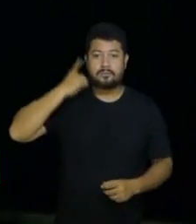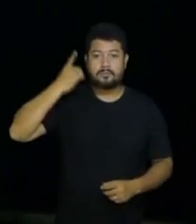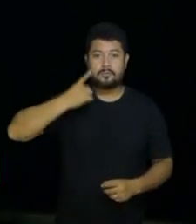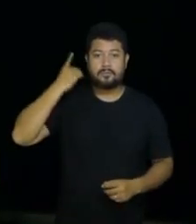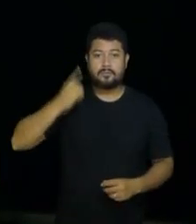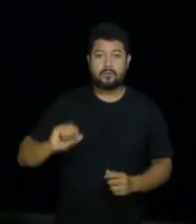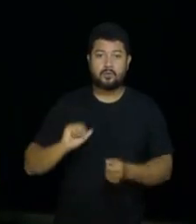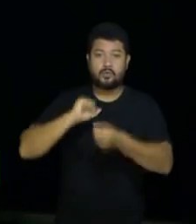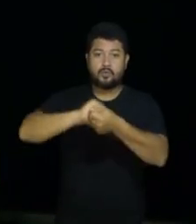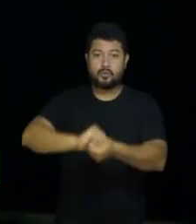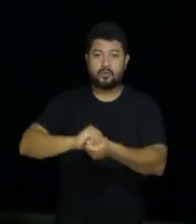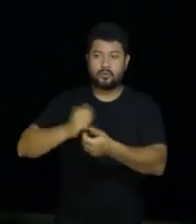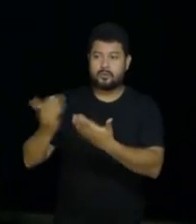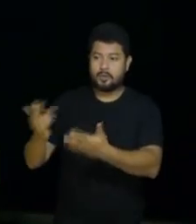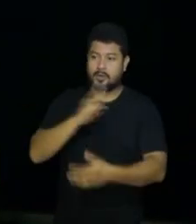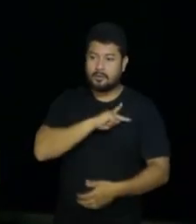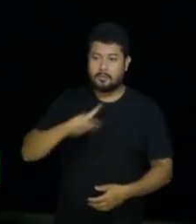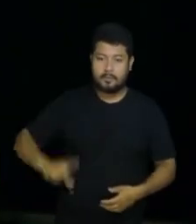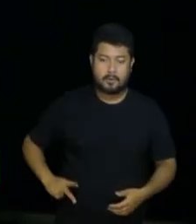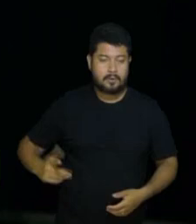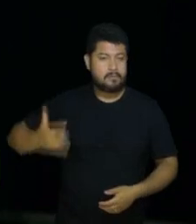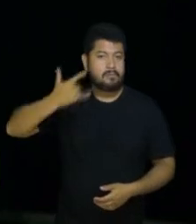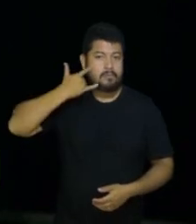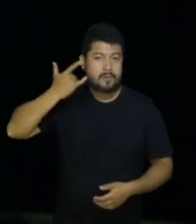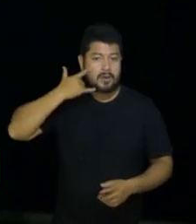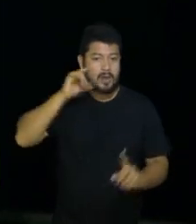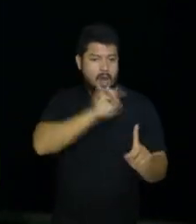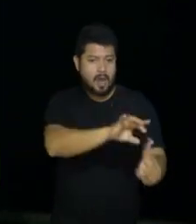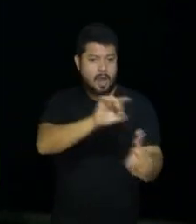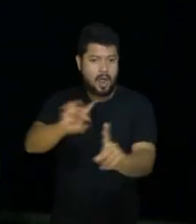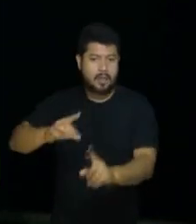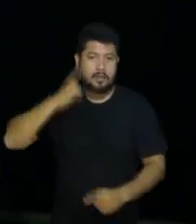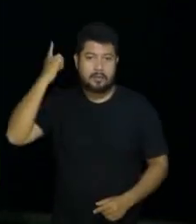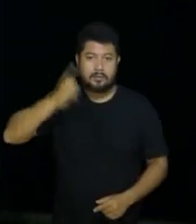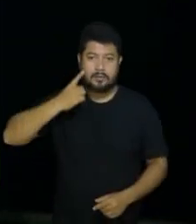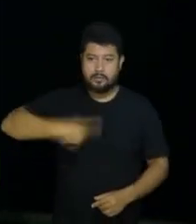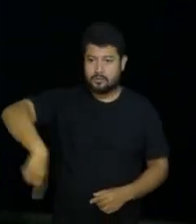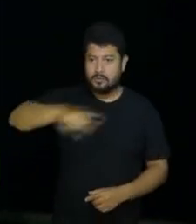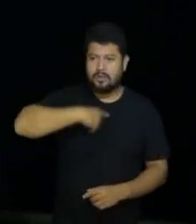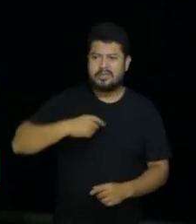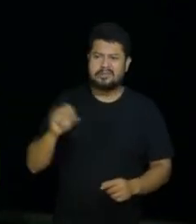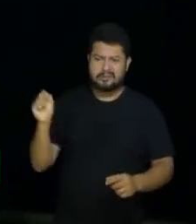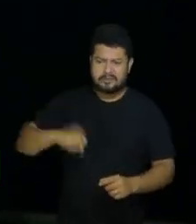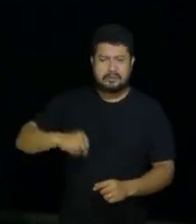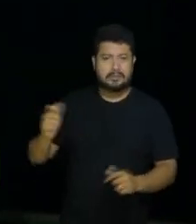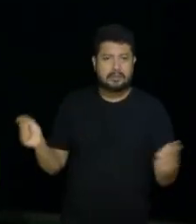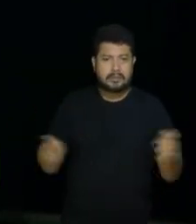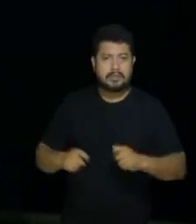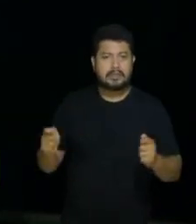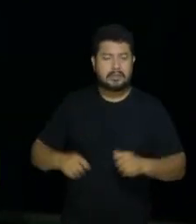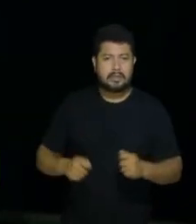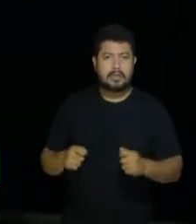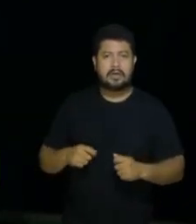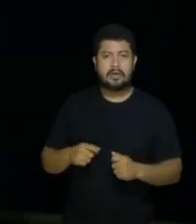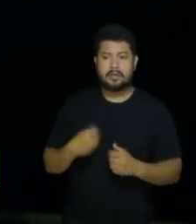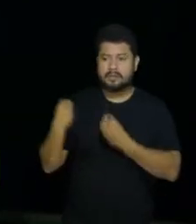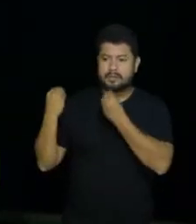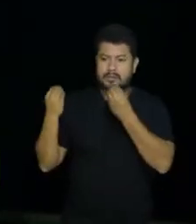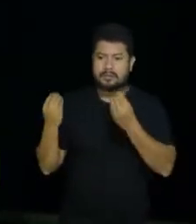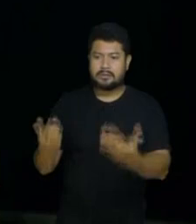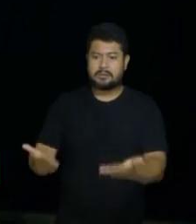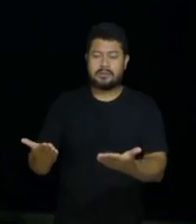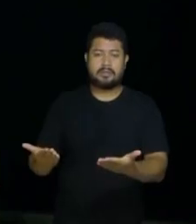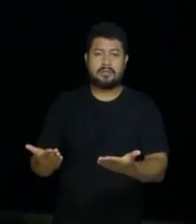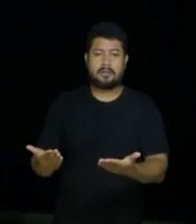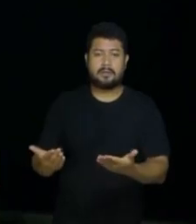com o presidente Mauro Nadal e com cada um de Vossas Excelências, nós vamos, sim, entregar à Santa Catarina